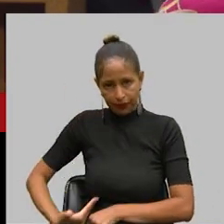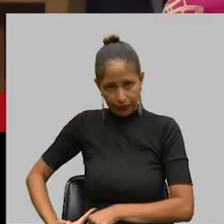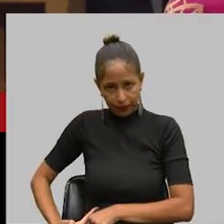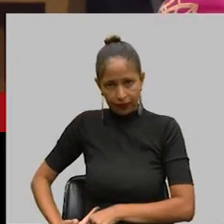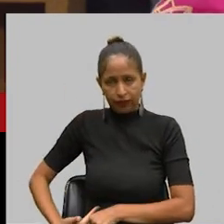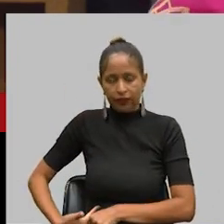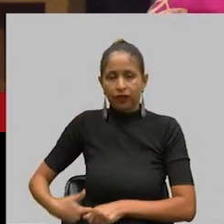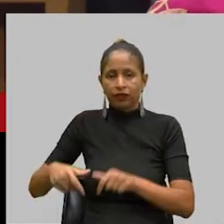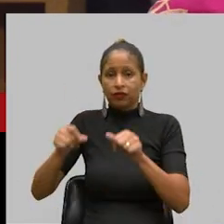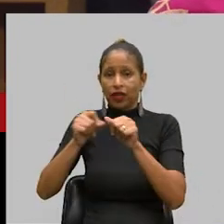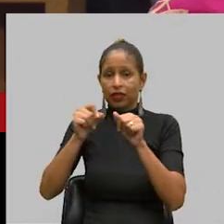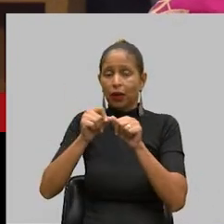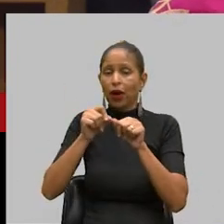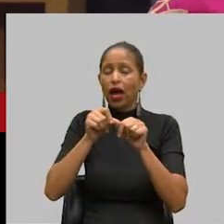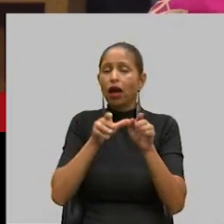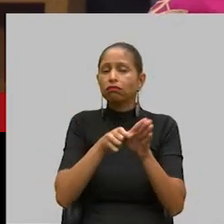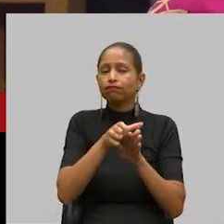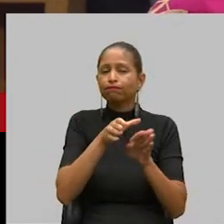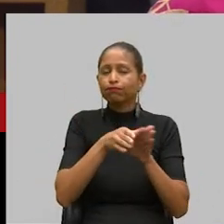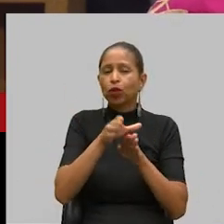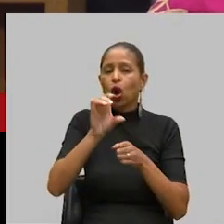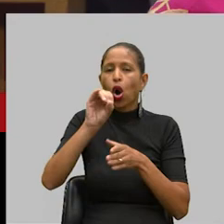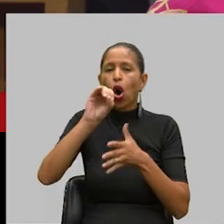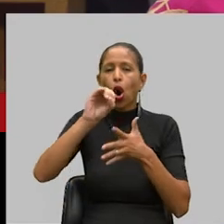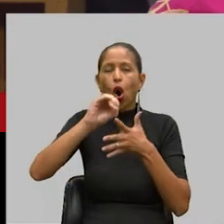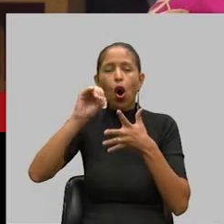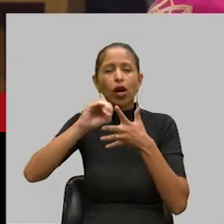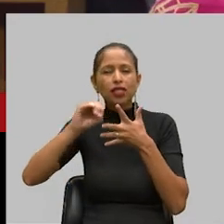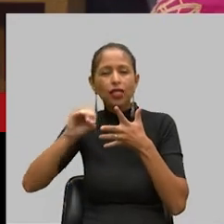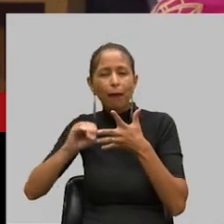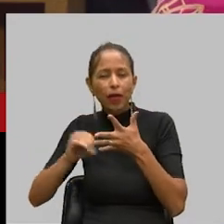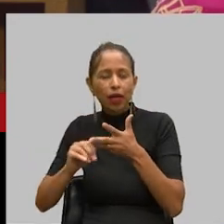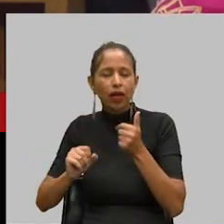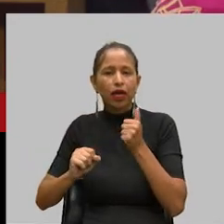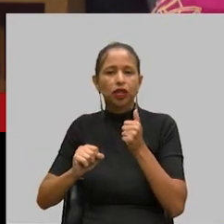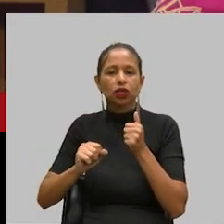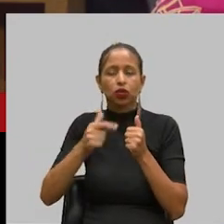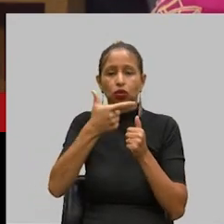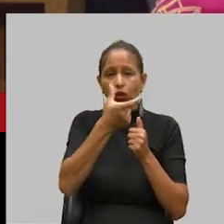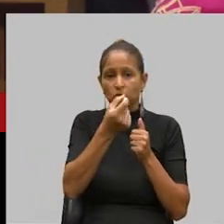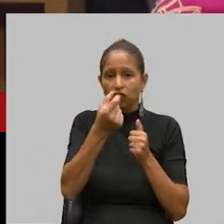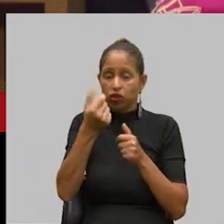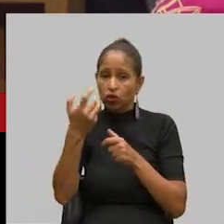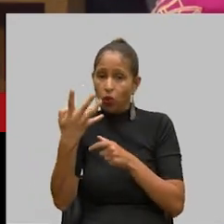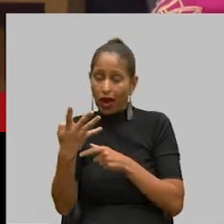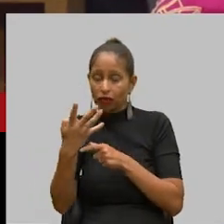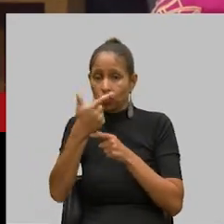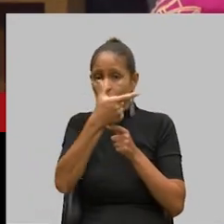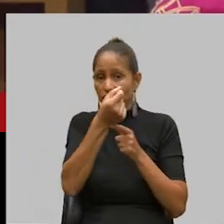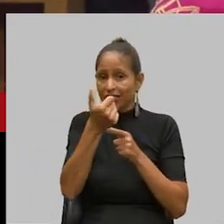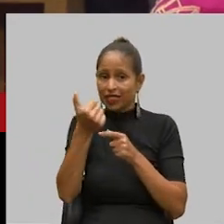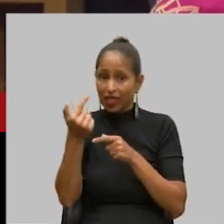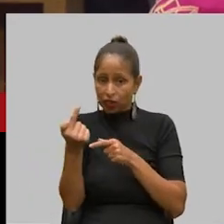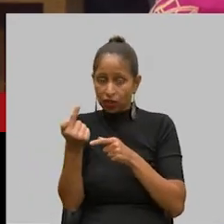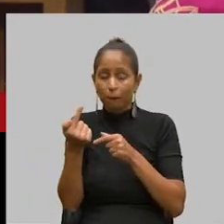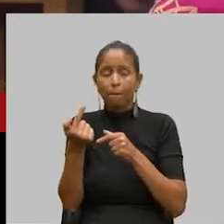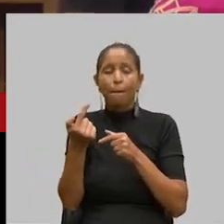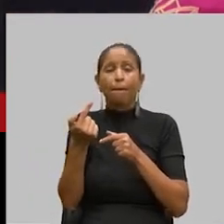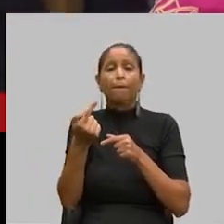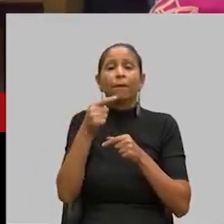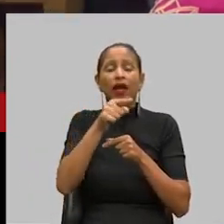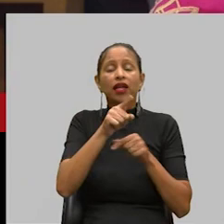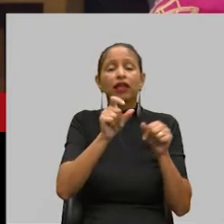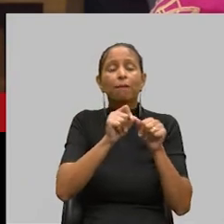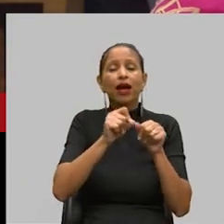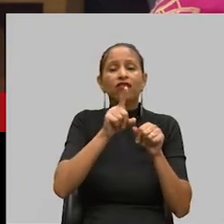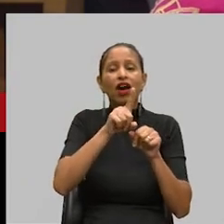servirão para orientação dos orçamentos no quadriênio 2024 2027 e a de maneira